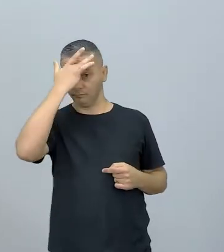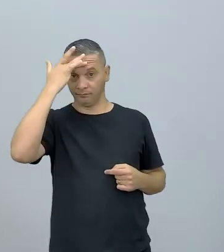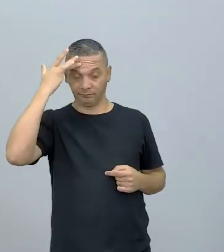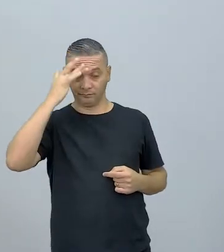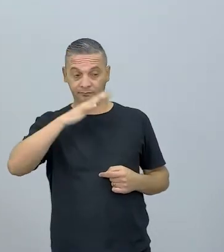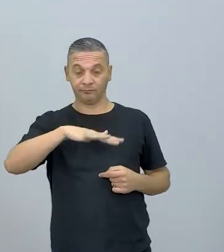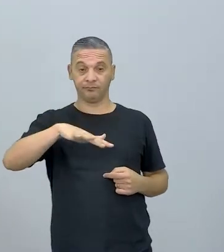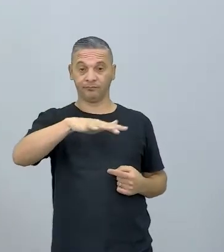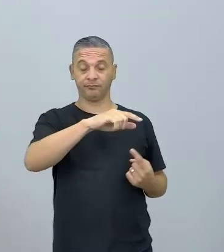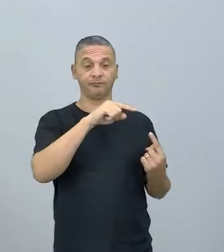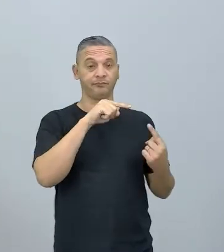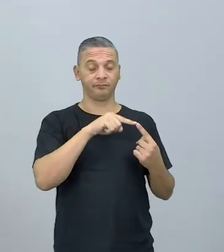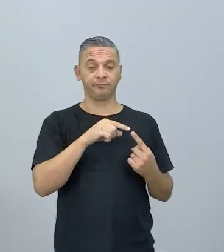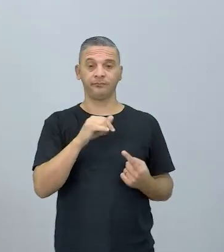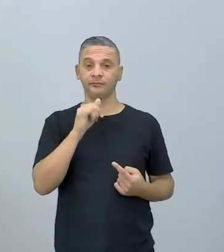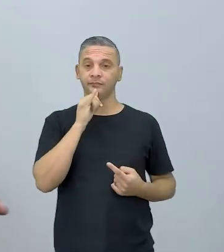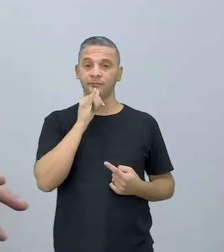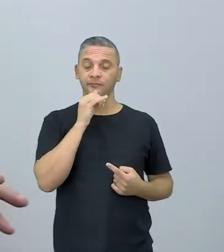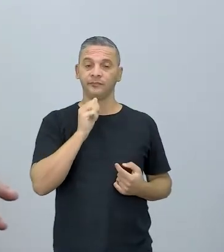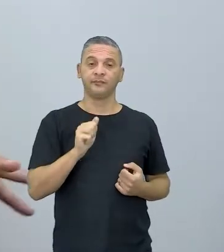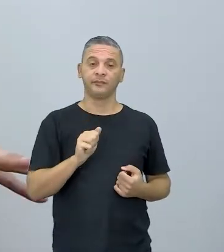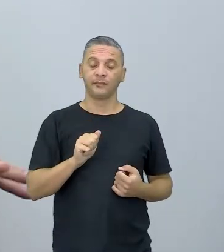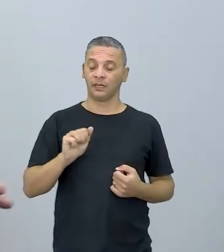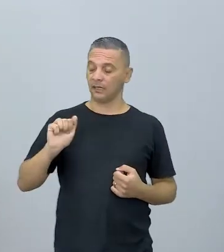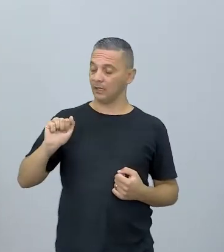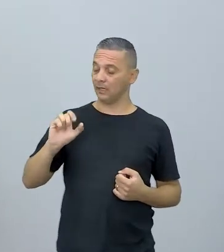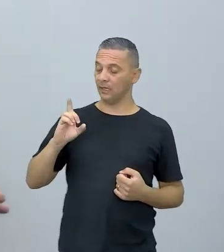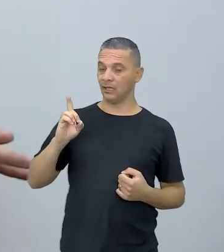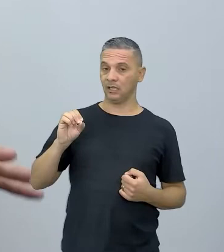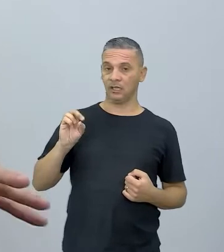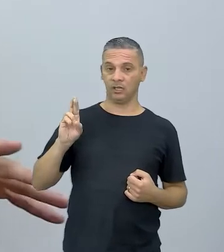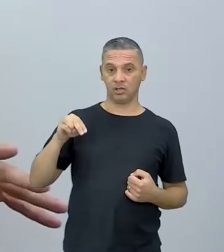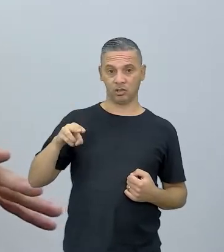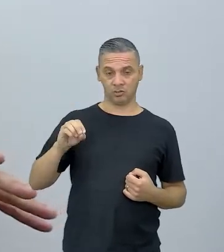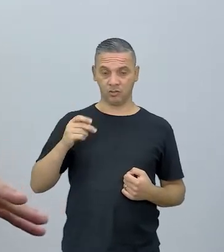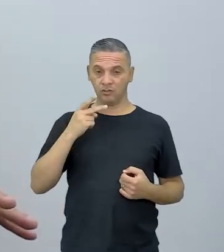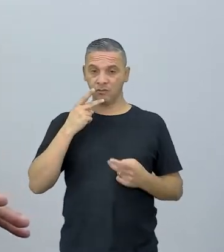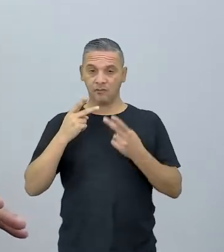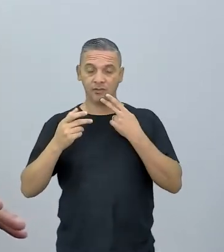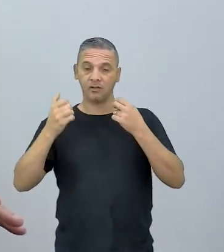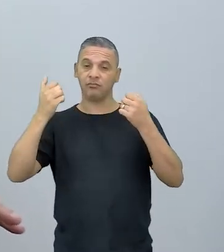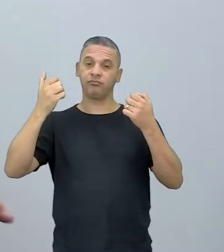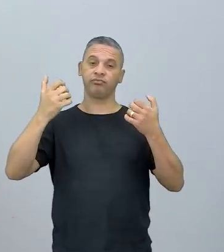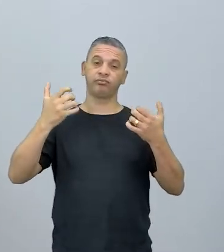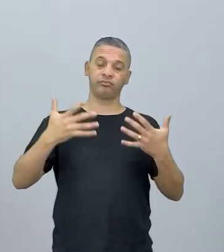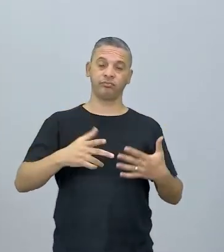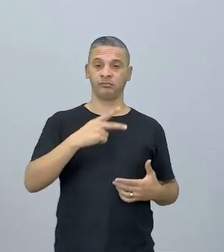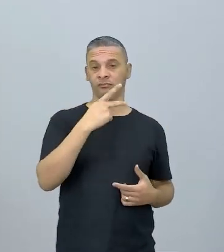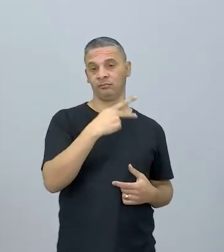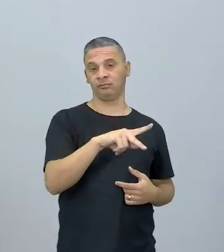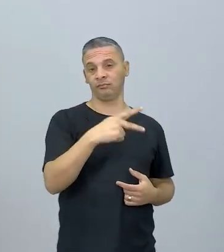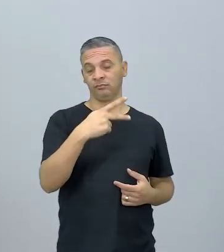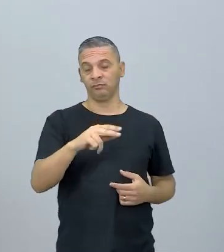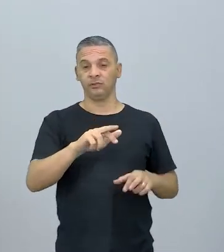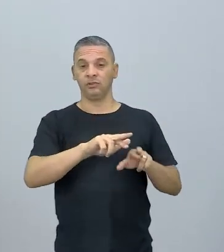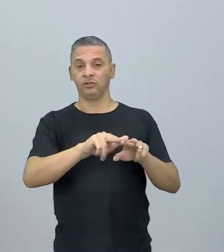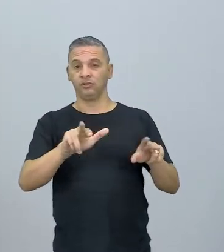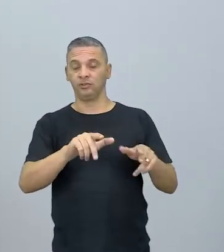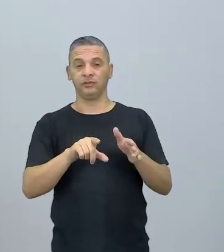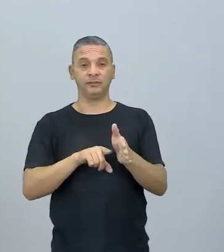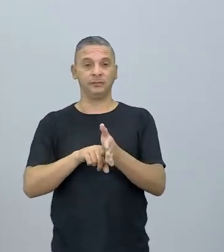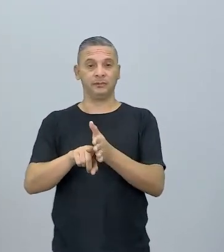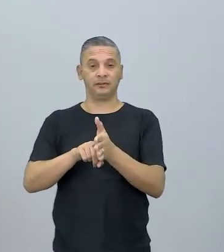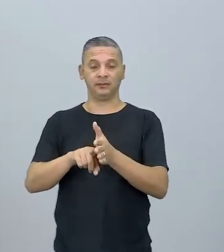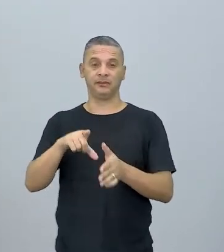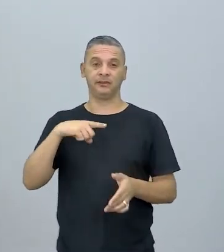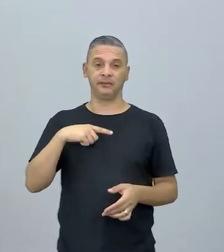né? Então o Adorno ele chegava com o método quantitativo dele, né? Não só ele, né? Eram outros pesquisadores também, né? Mais